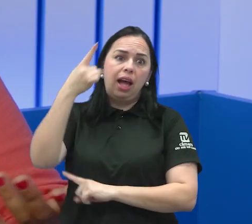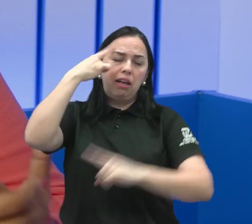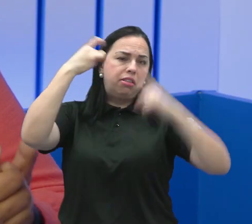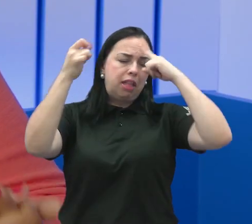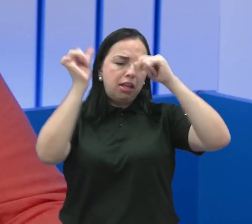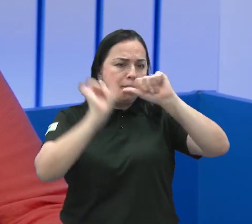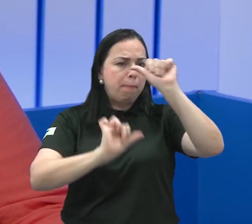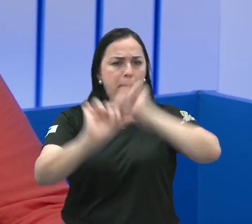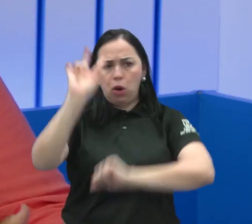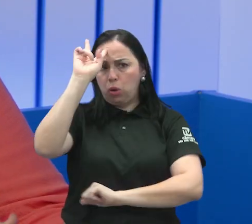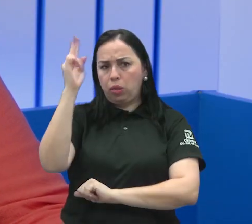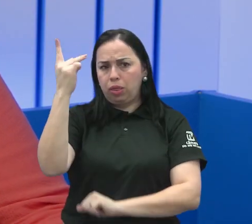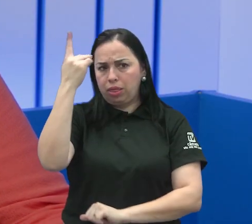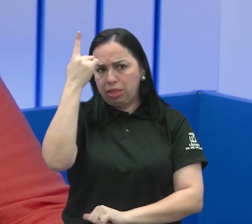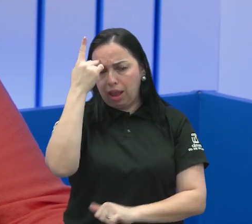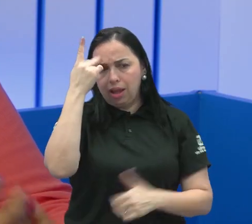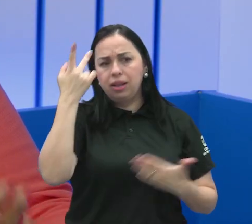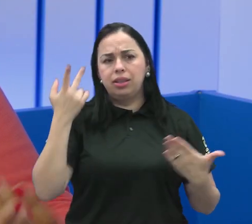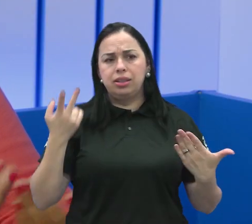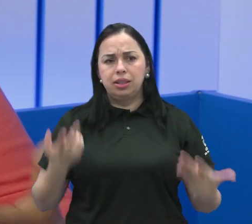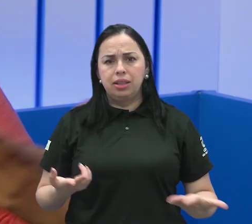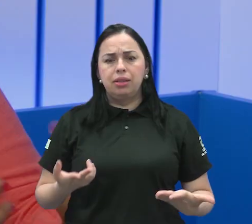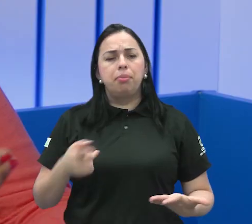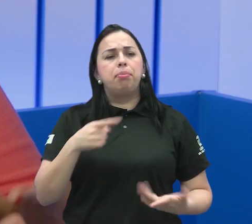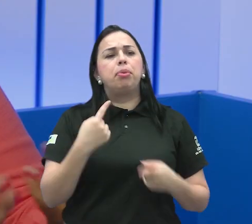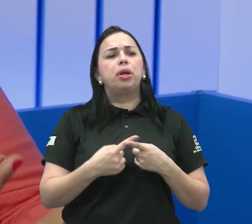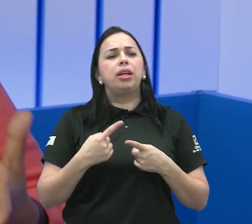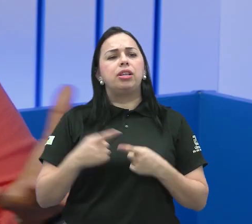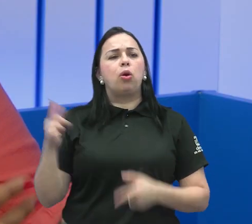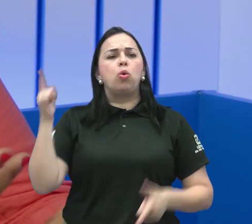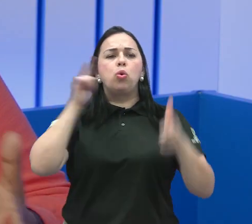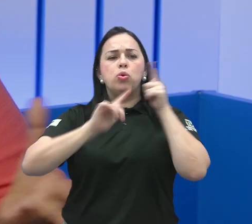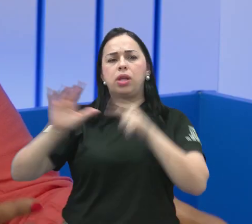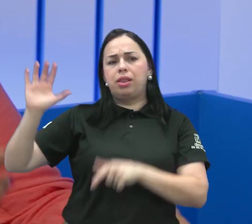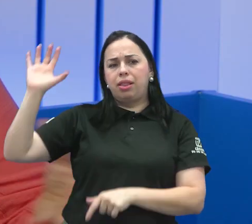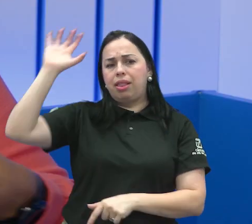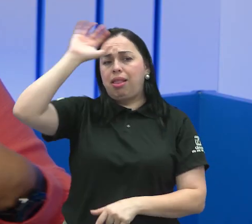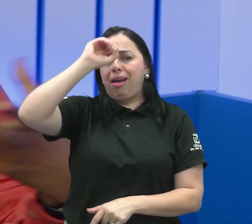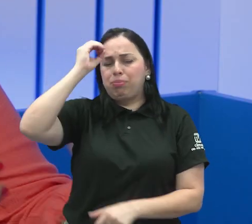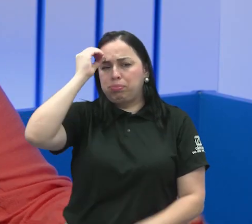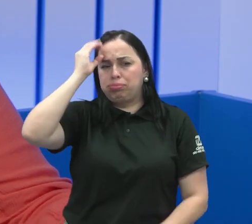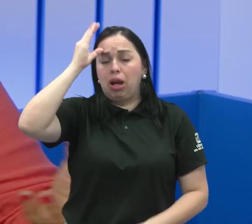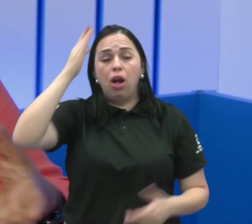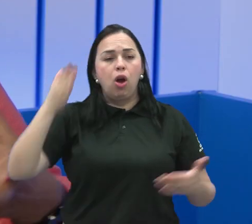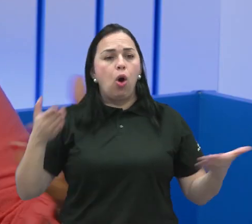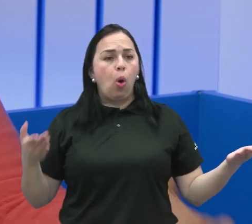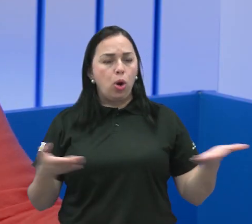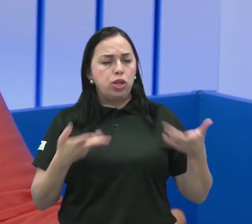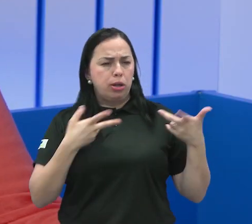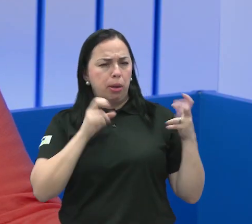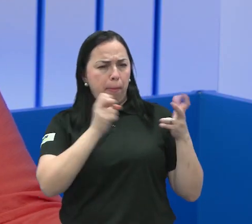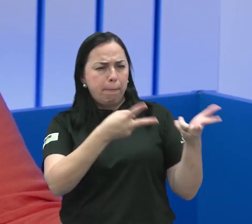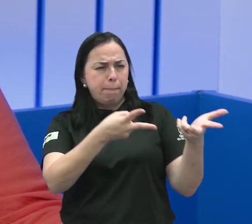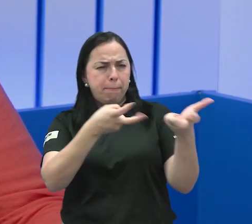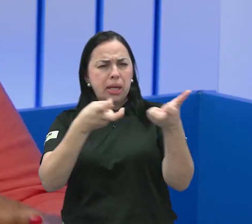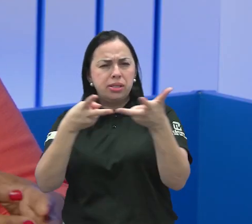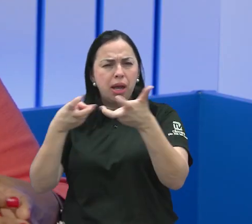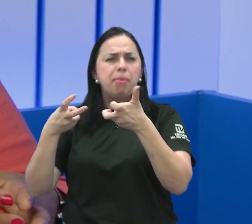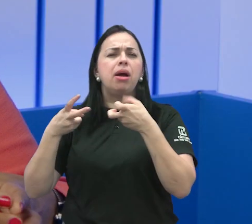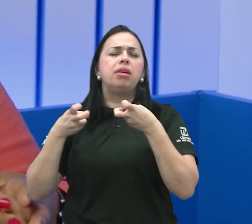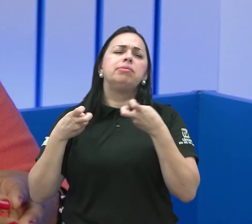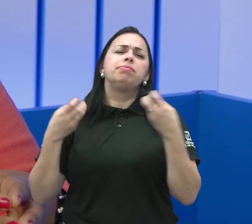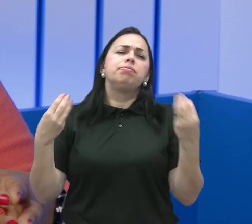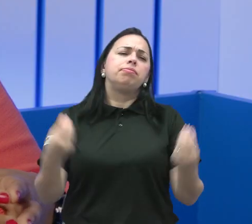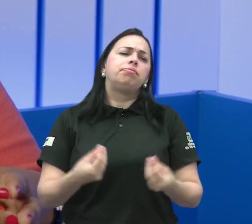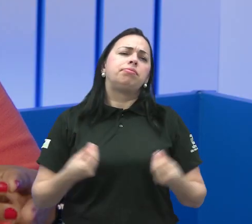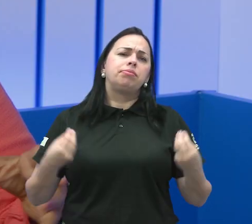ideias elas se desenvolvem a partir do saber dialógico, né? Do embate. E hoje o que eu observo é o seguinte,